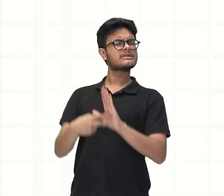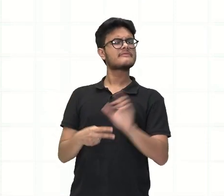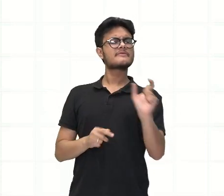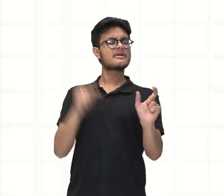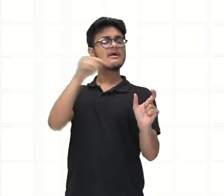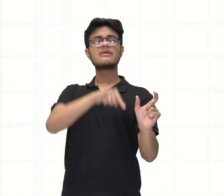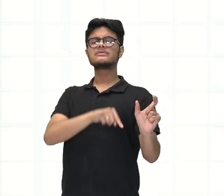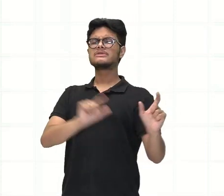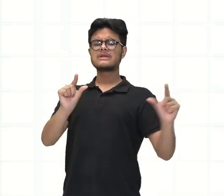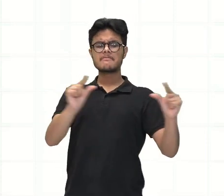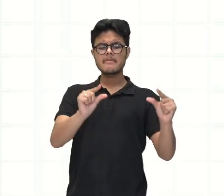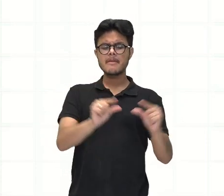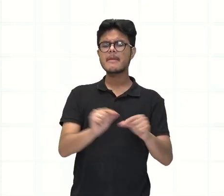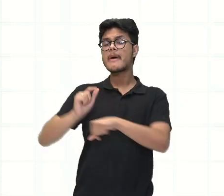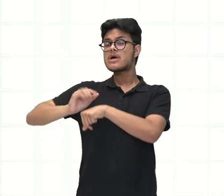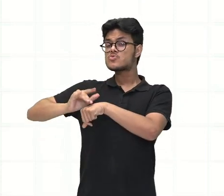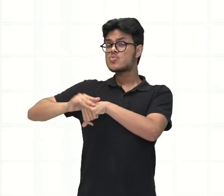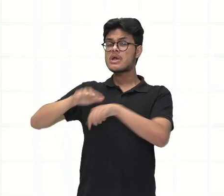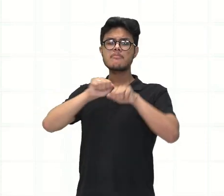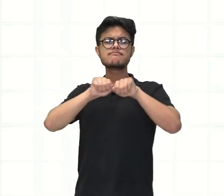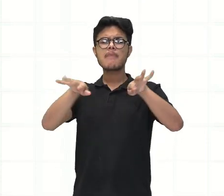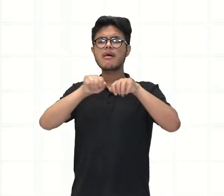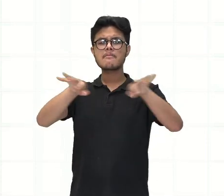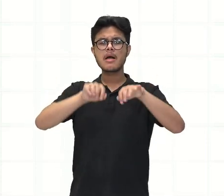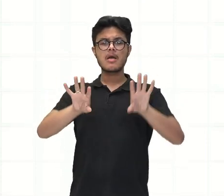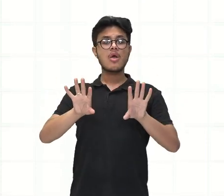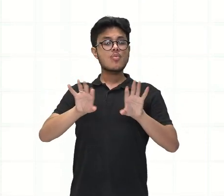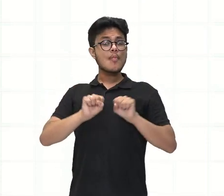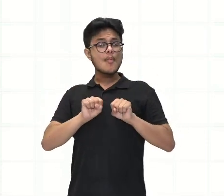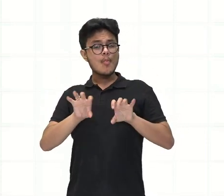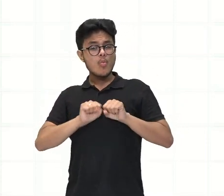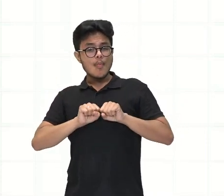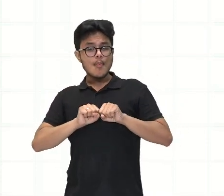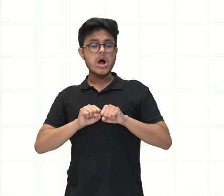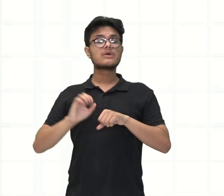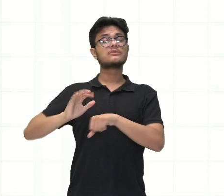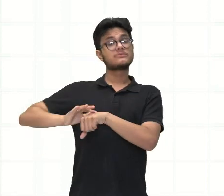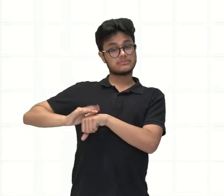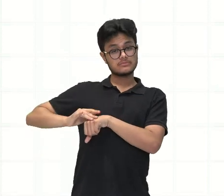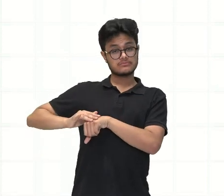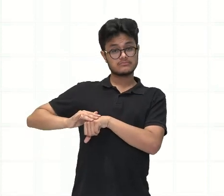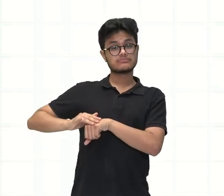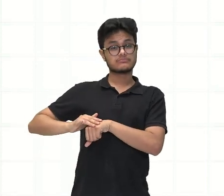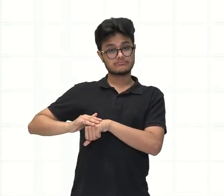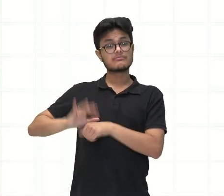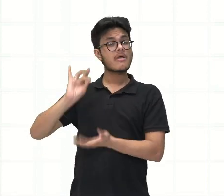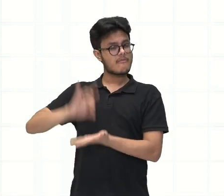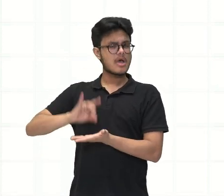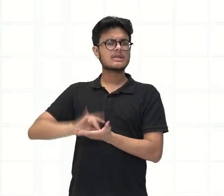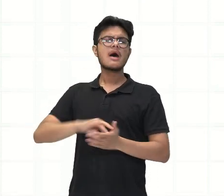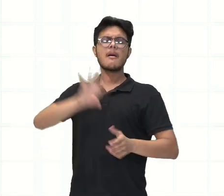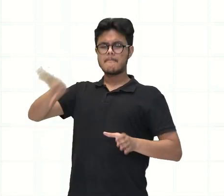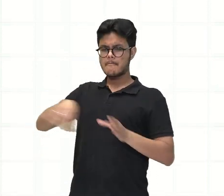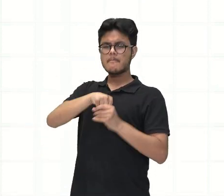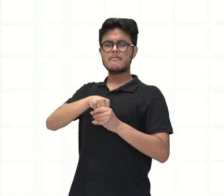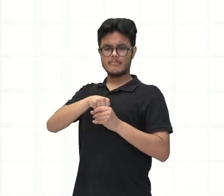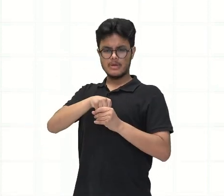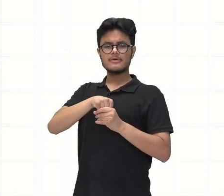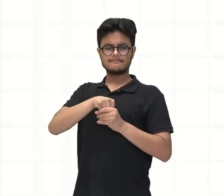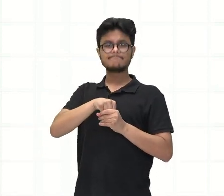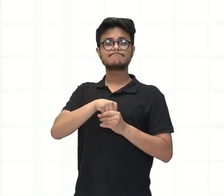que são patogênicos, ou seja, eles podem causar patologias, eles podem